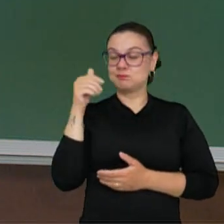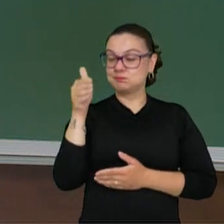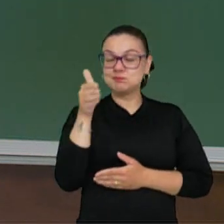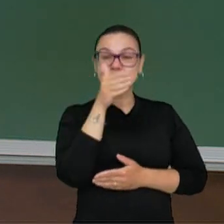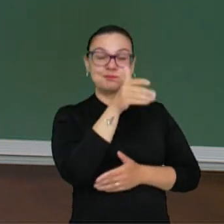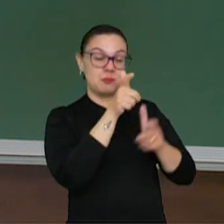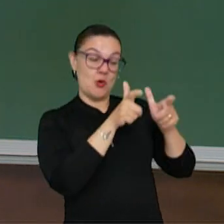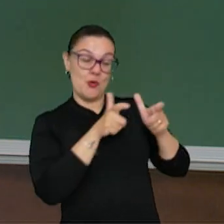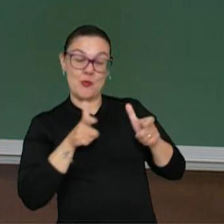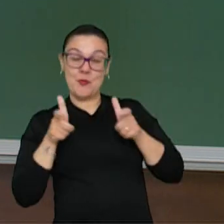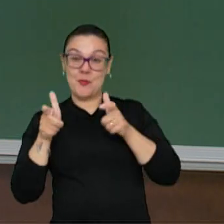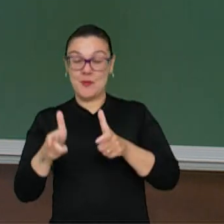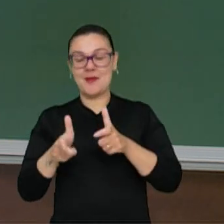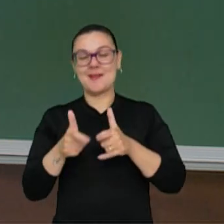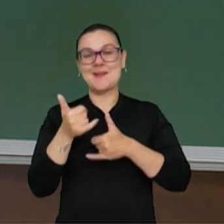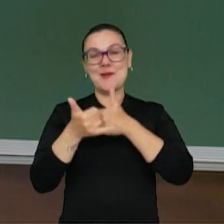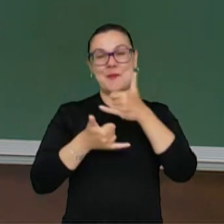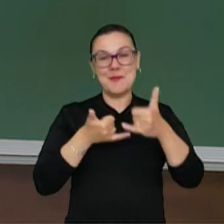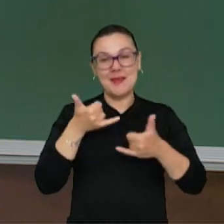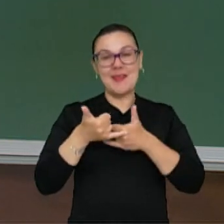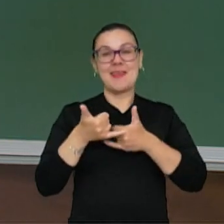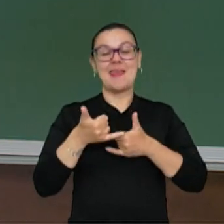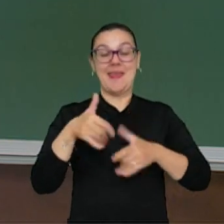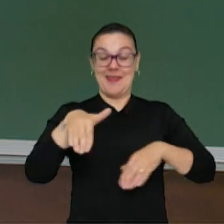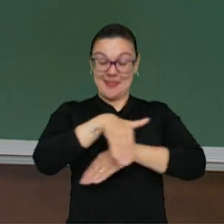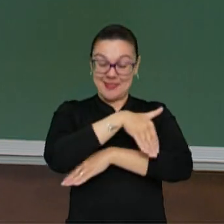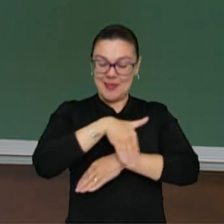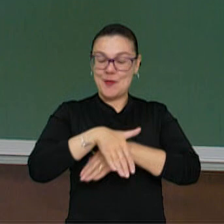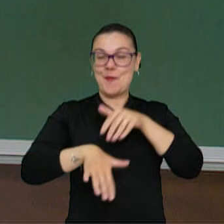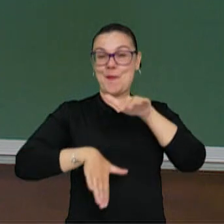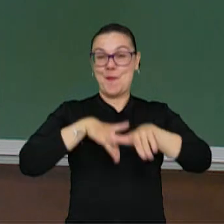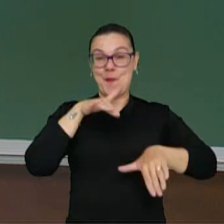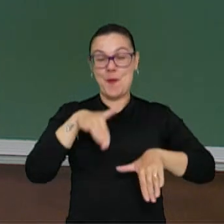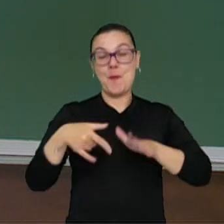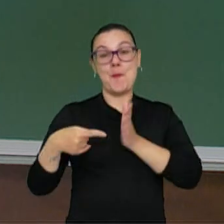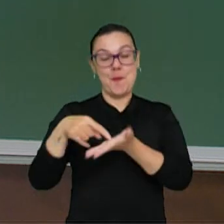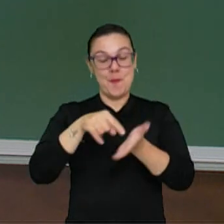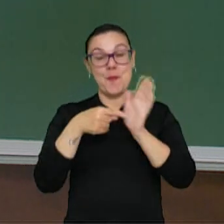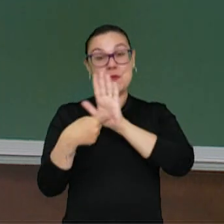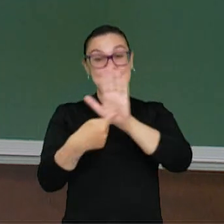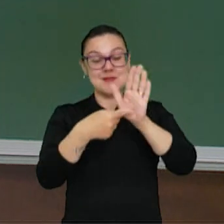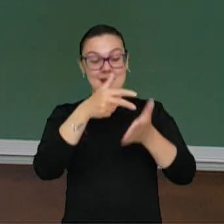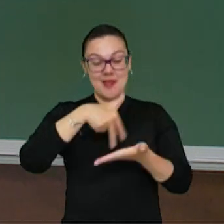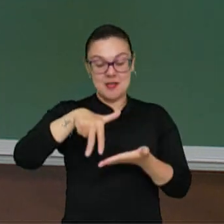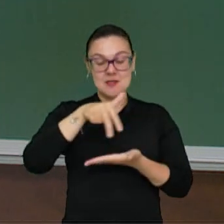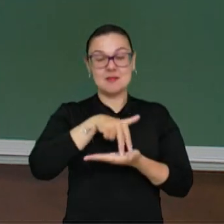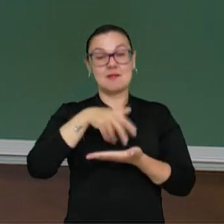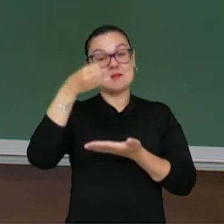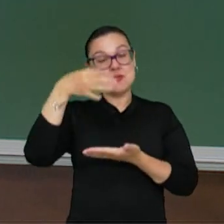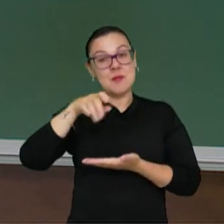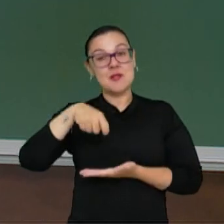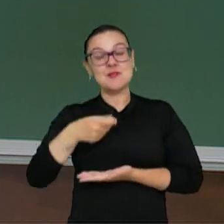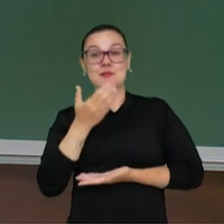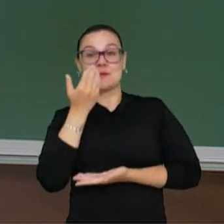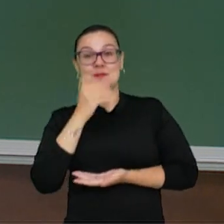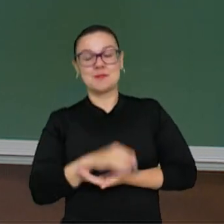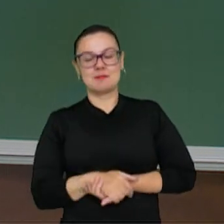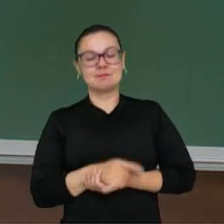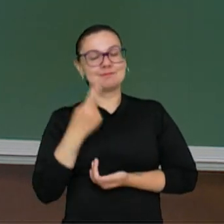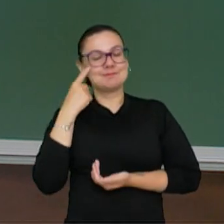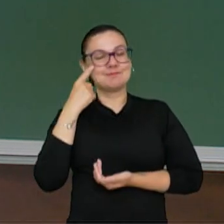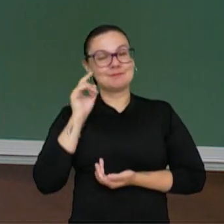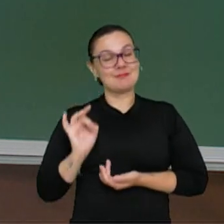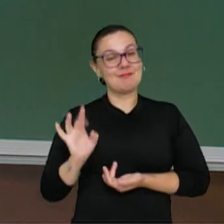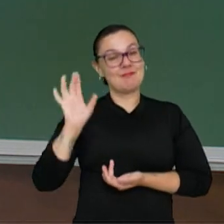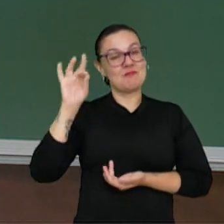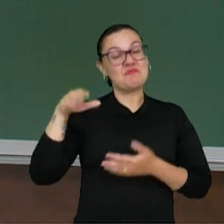falei para vocês que eu brinquei ali na Rua da Praia, mostrei o fandango, falei da comida? Pois é, pensa alguma coisa especial, quem